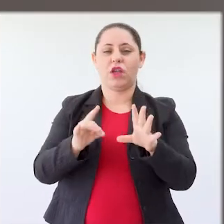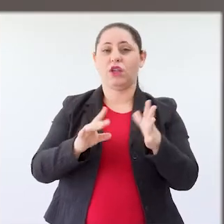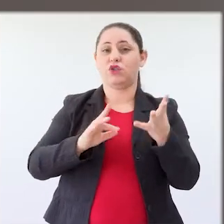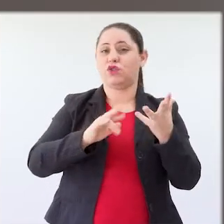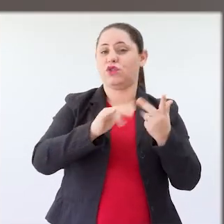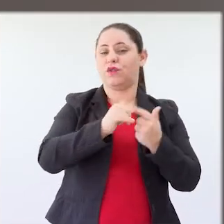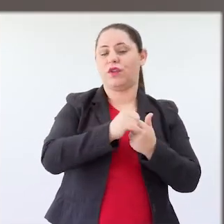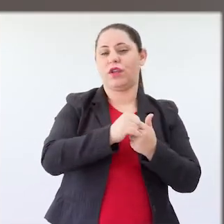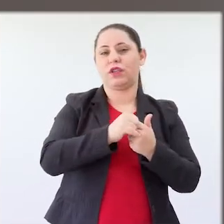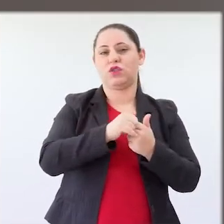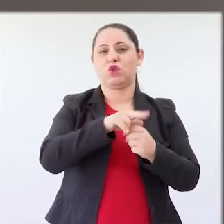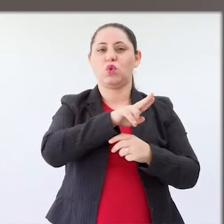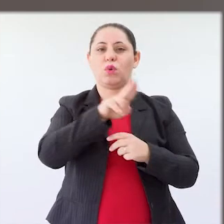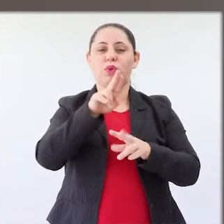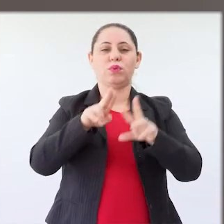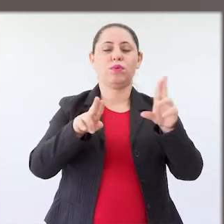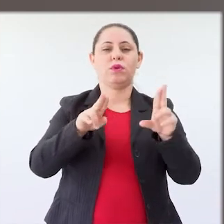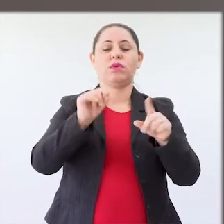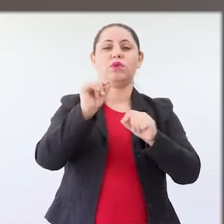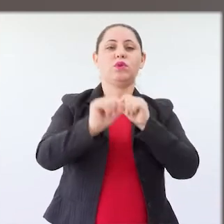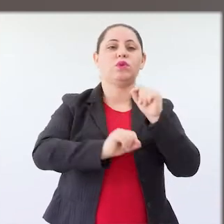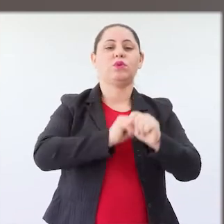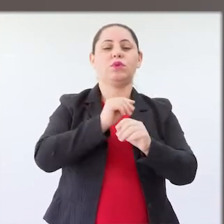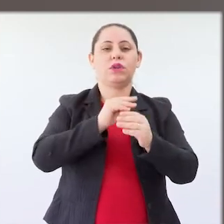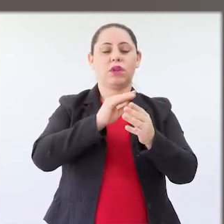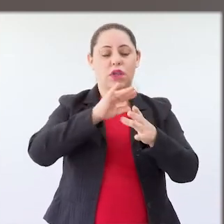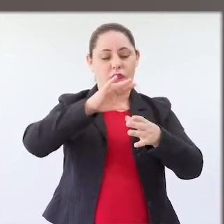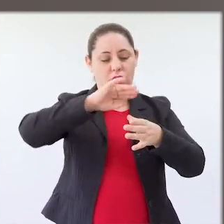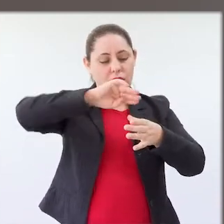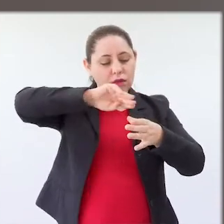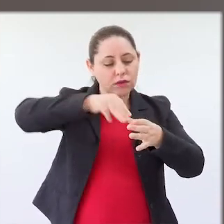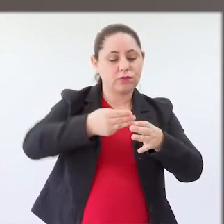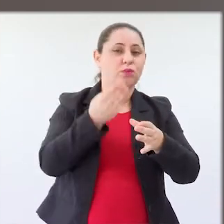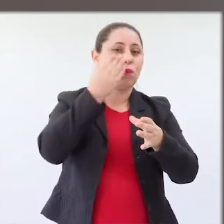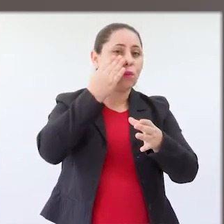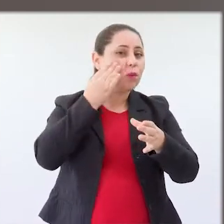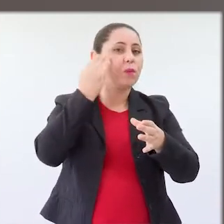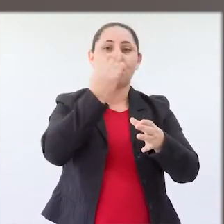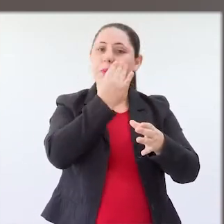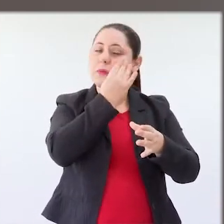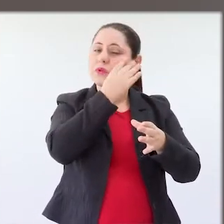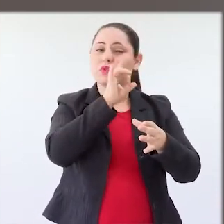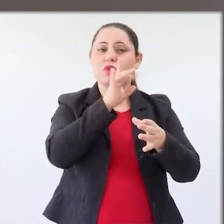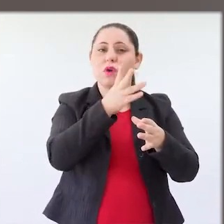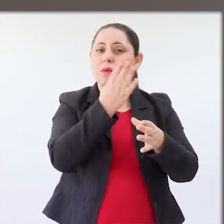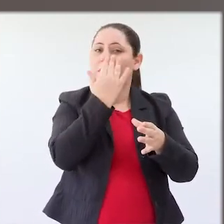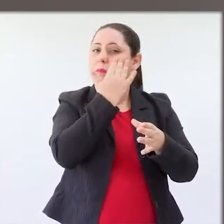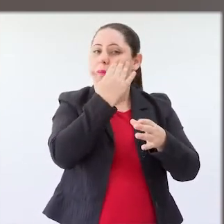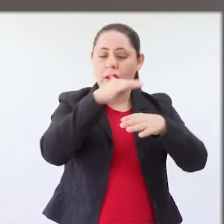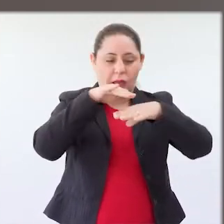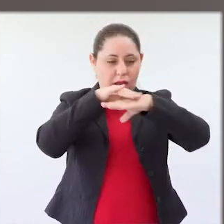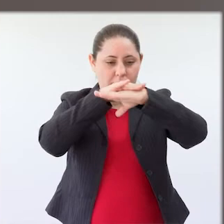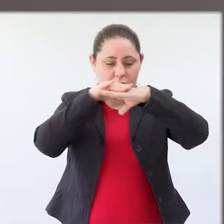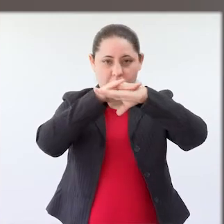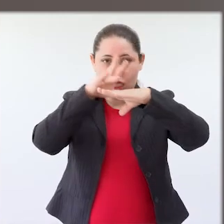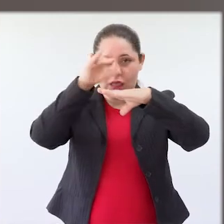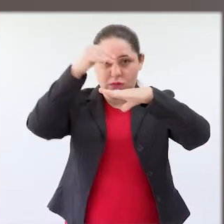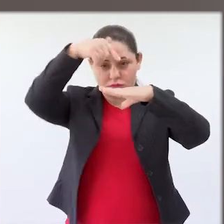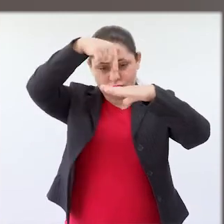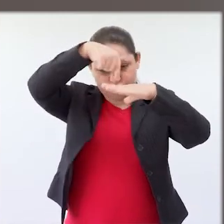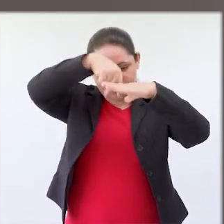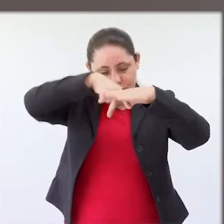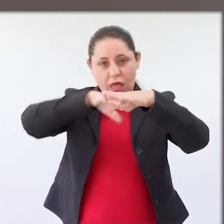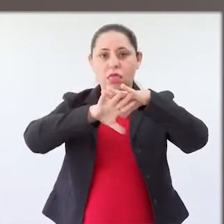mercado, que nós vamos estar fazendo essa aplicação na face de forma tópica, só que ela vai ficar somente ali na epiderme,